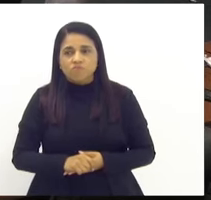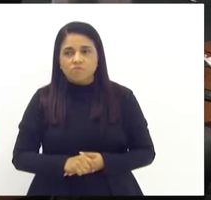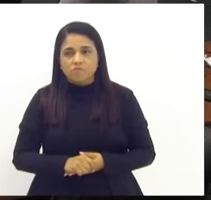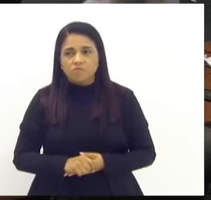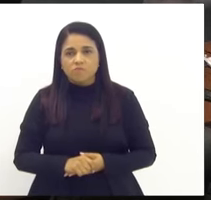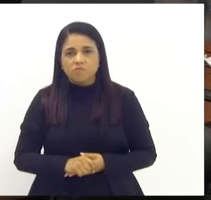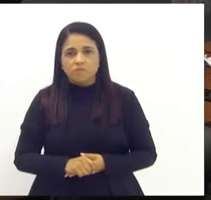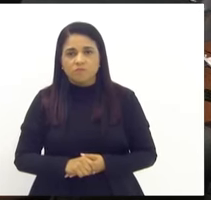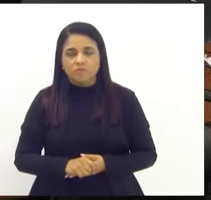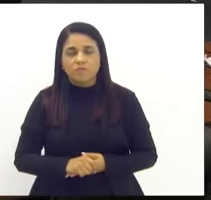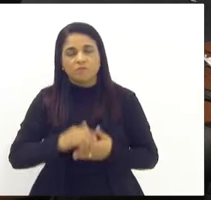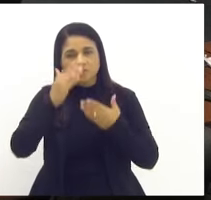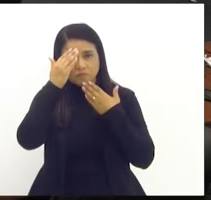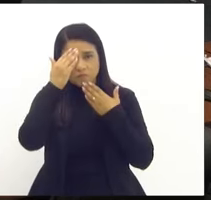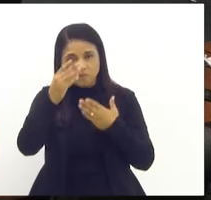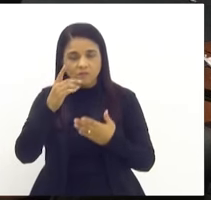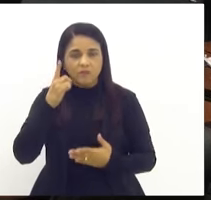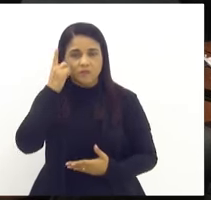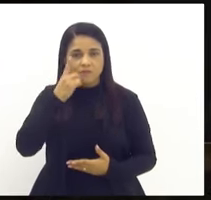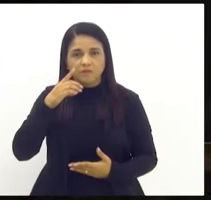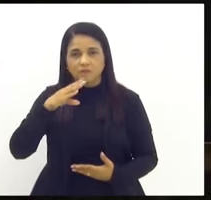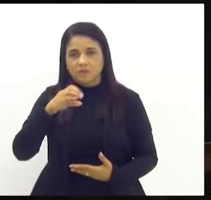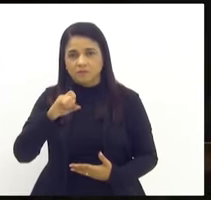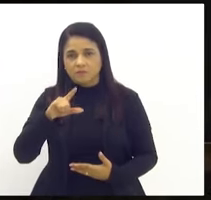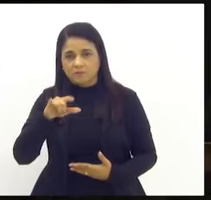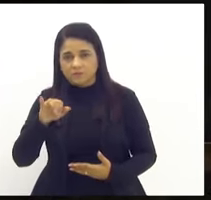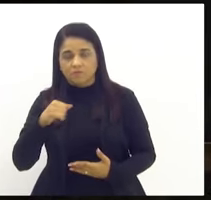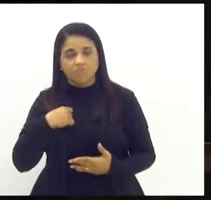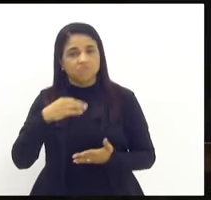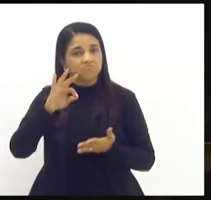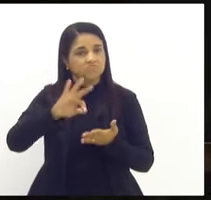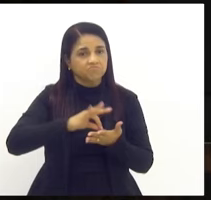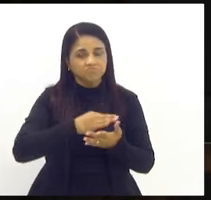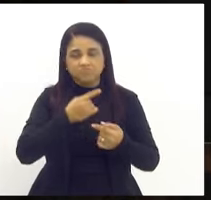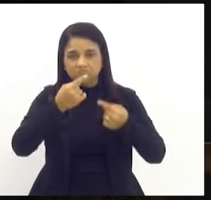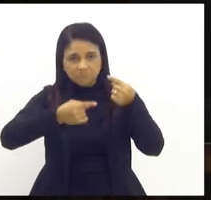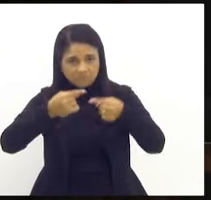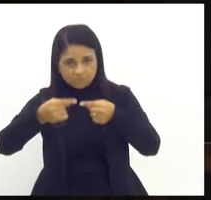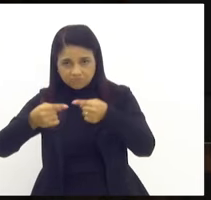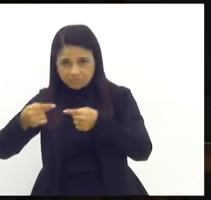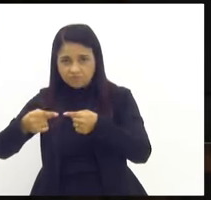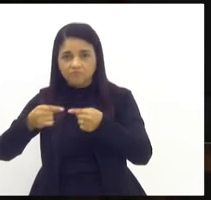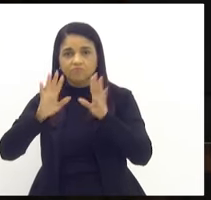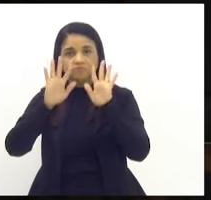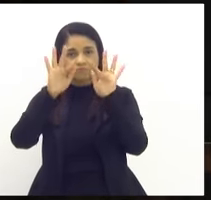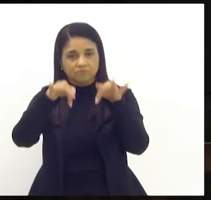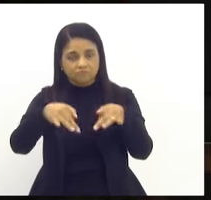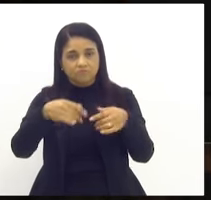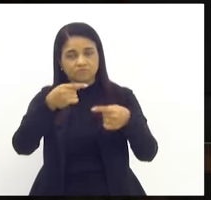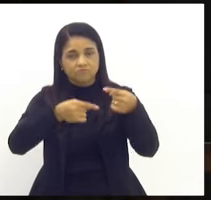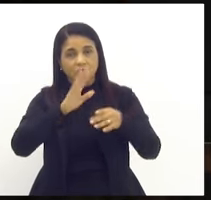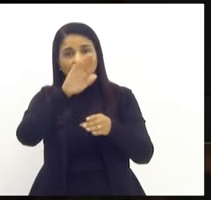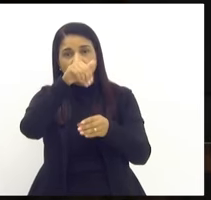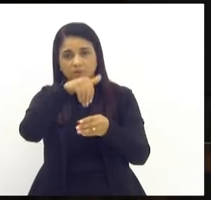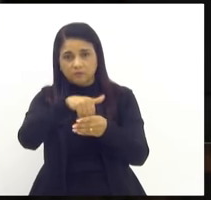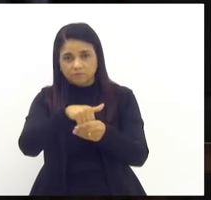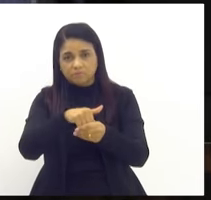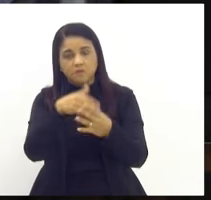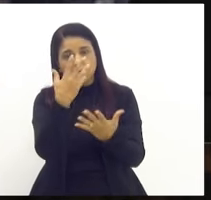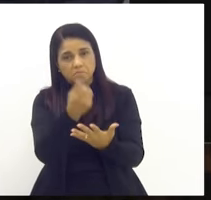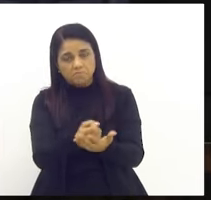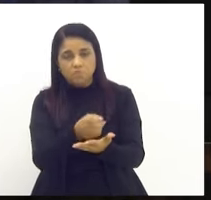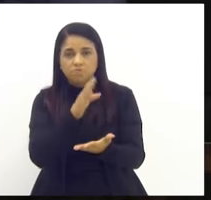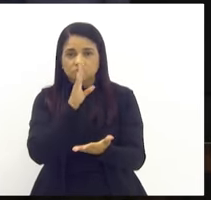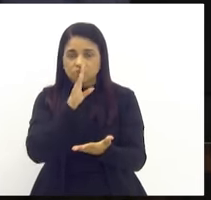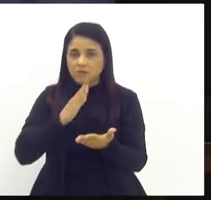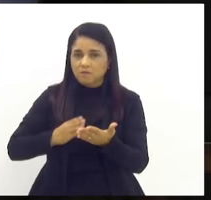a Obrigado deputada Jordão não havendo mais Quem Queira discutir encerrada a discussão em votação senhores que a